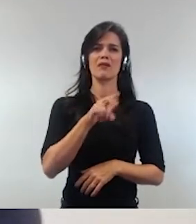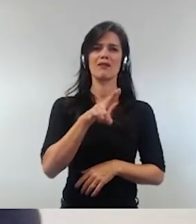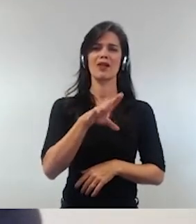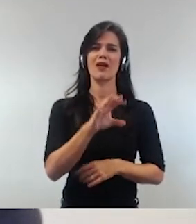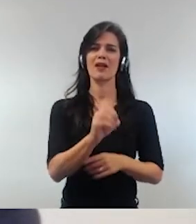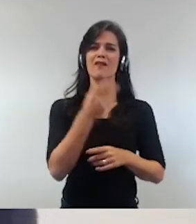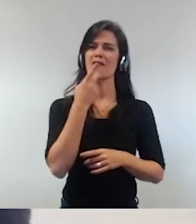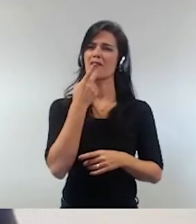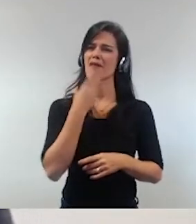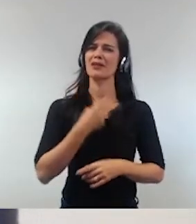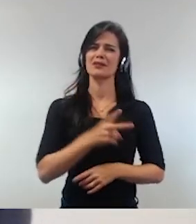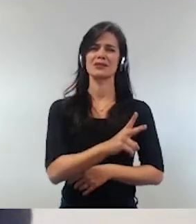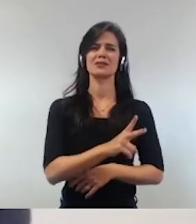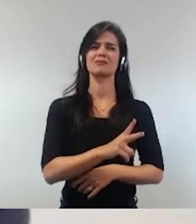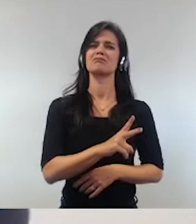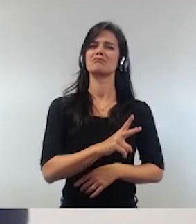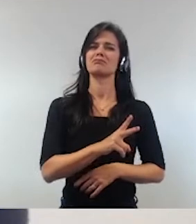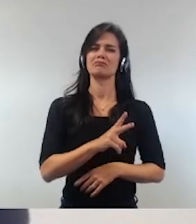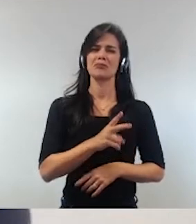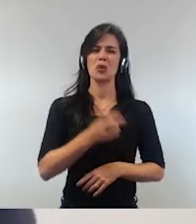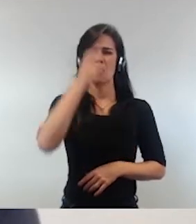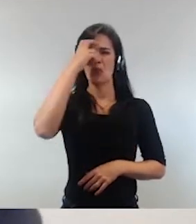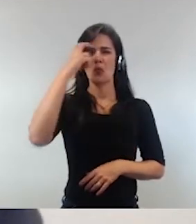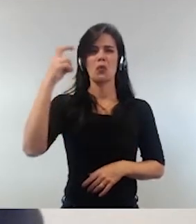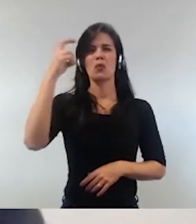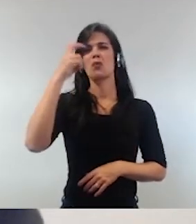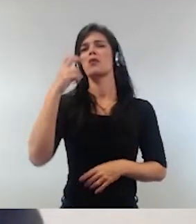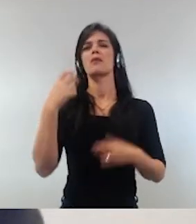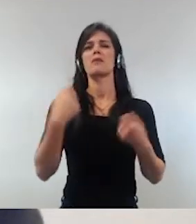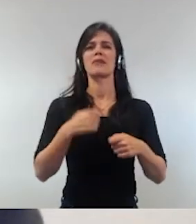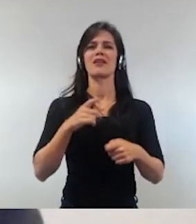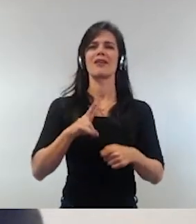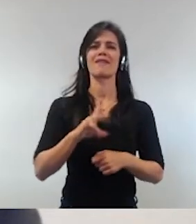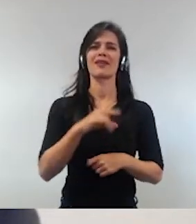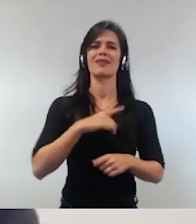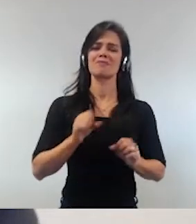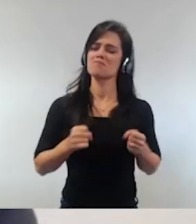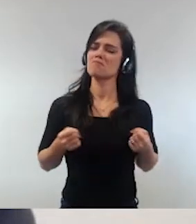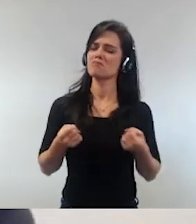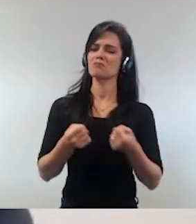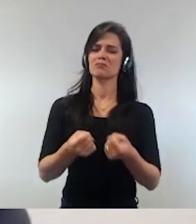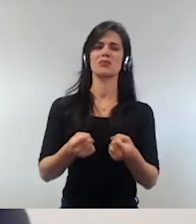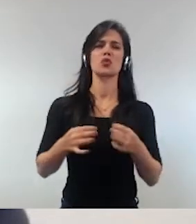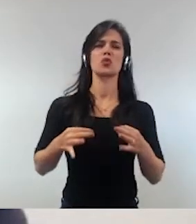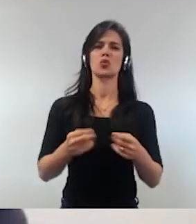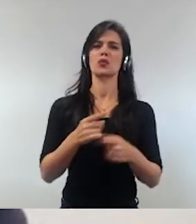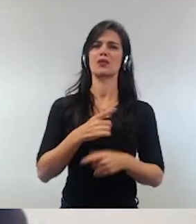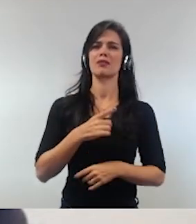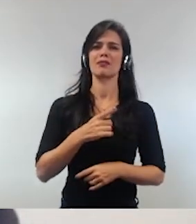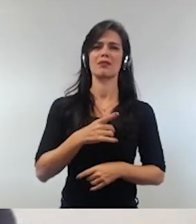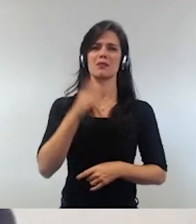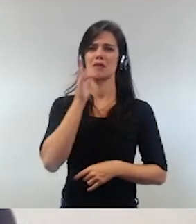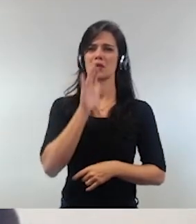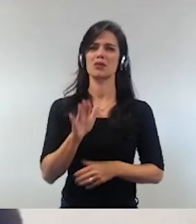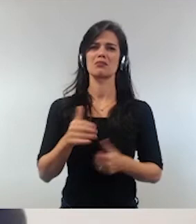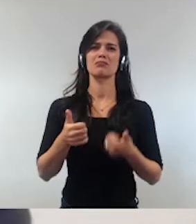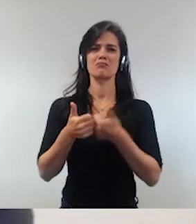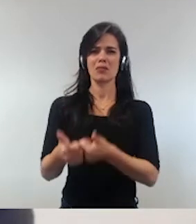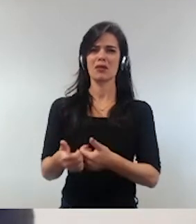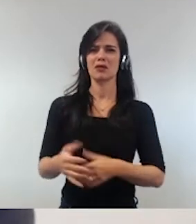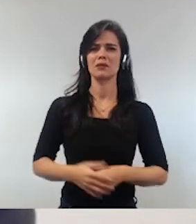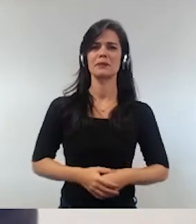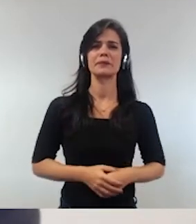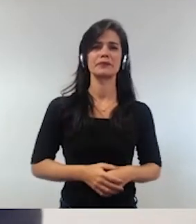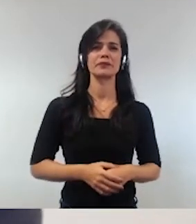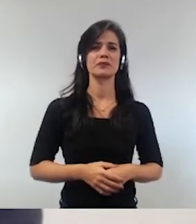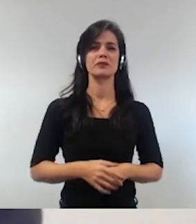diz isso com muita propriedade, nós vamos ter que gastar todo o arsenal que dispomos, certamente. E